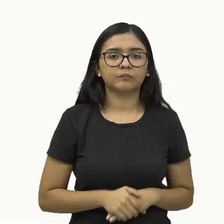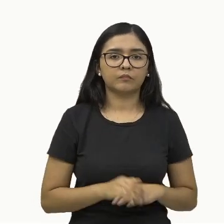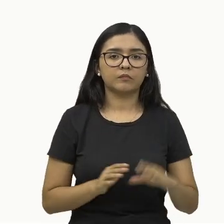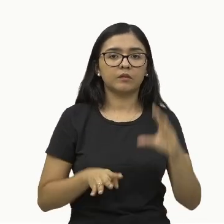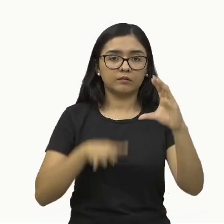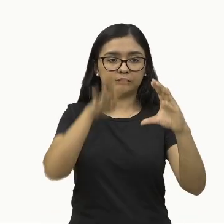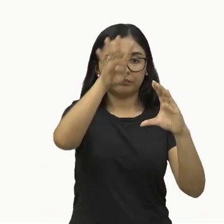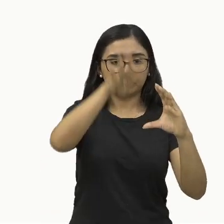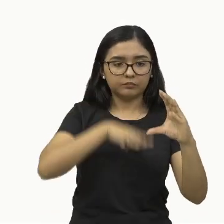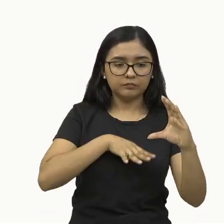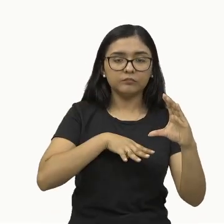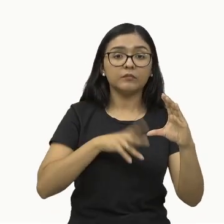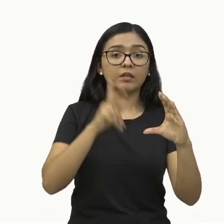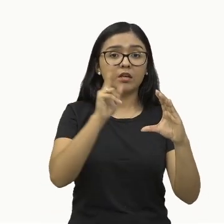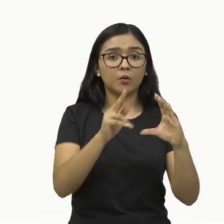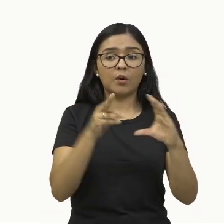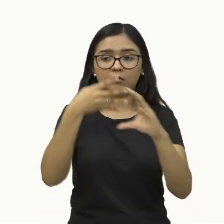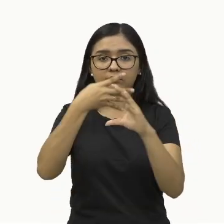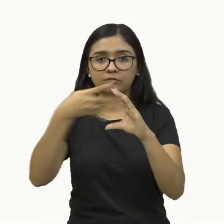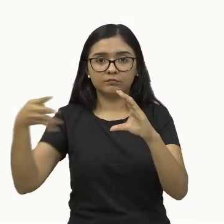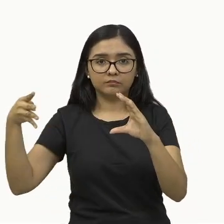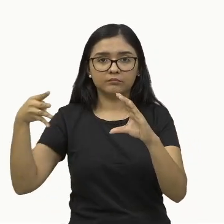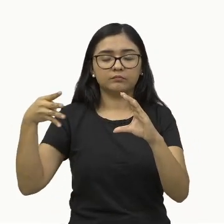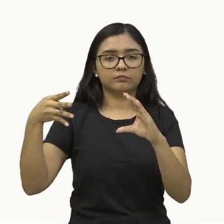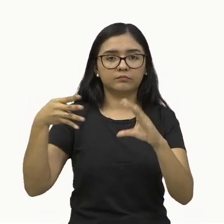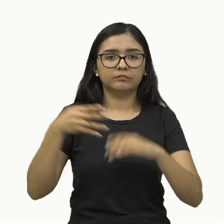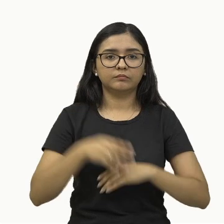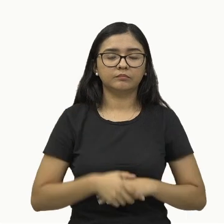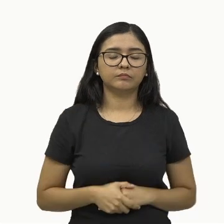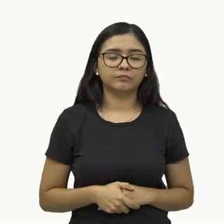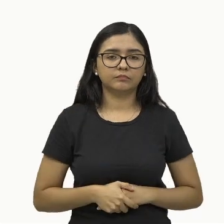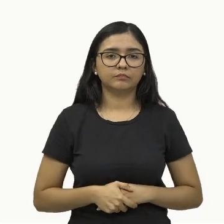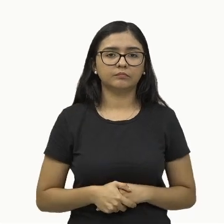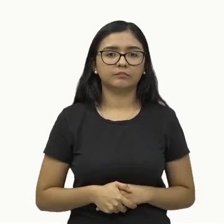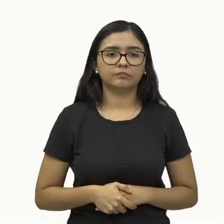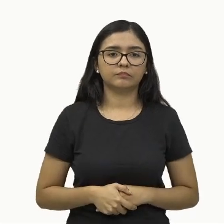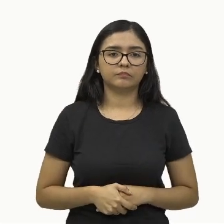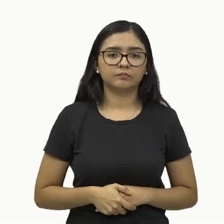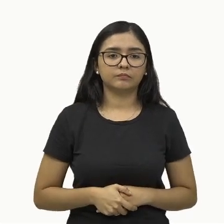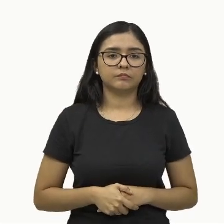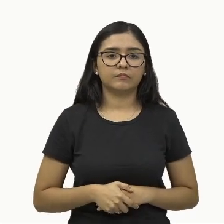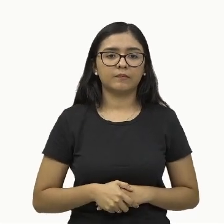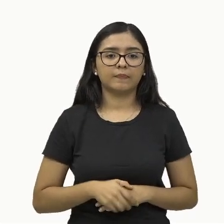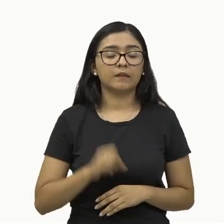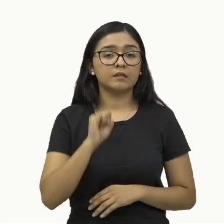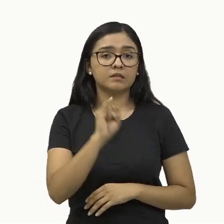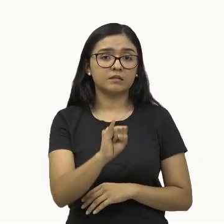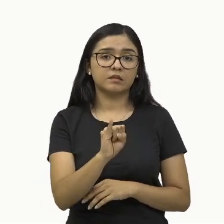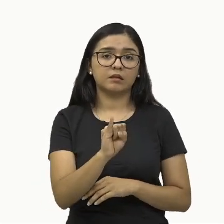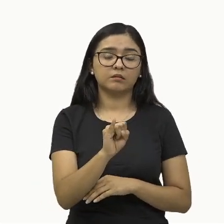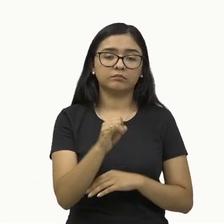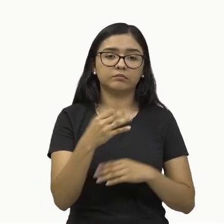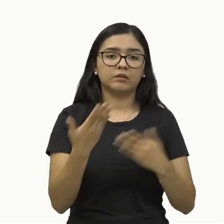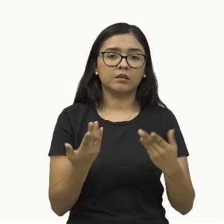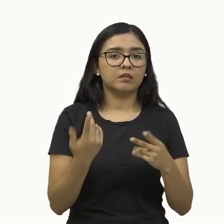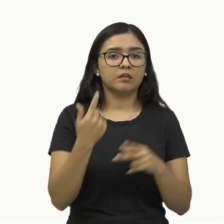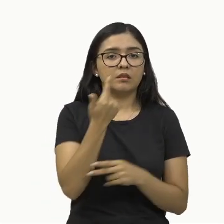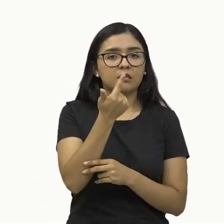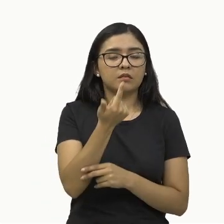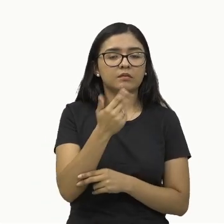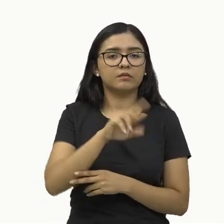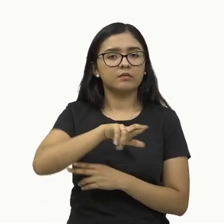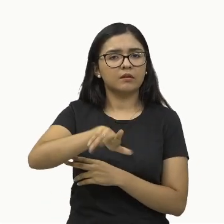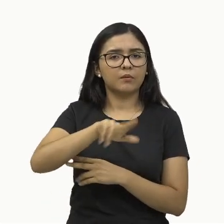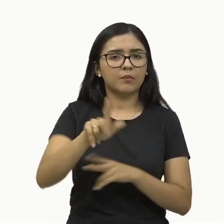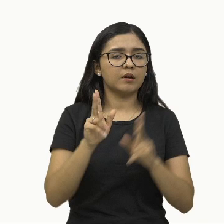deve ser igual ao número de linhas da segunda matriz. Se essa condição não for satisfeita, então não